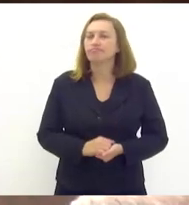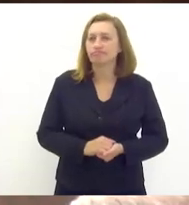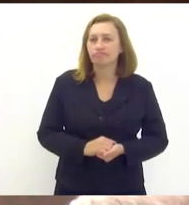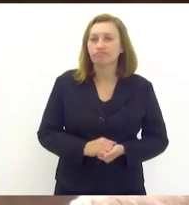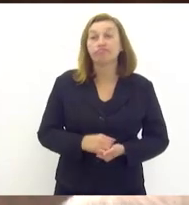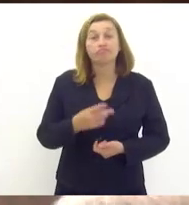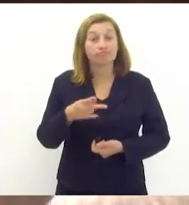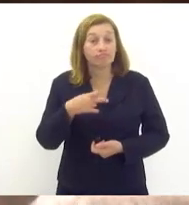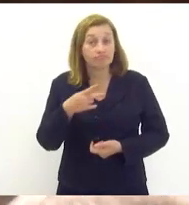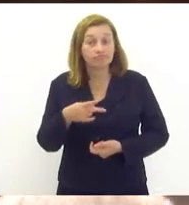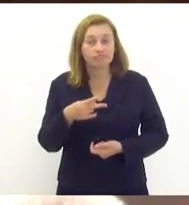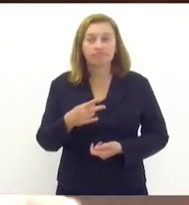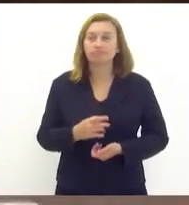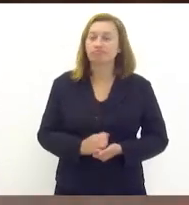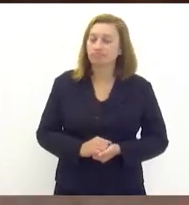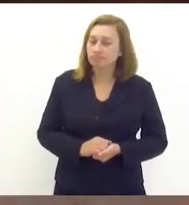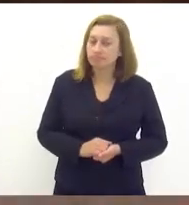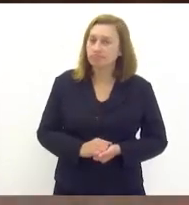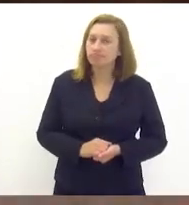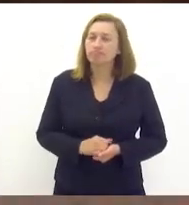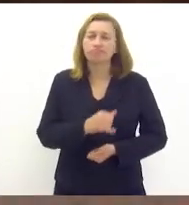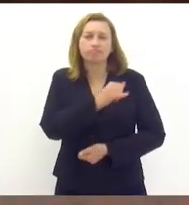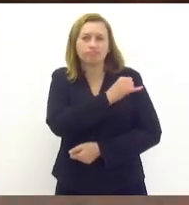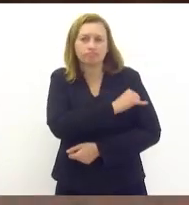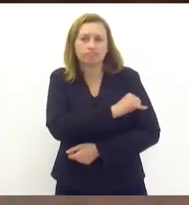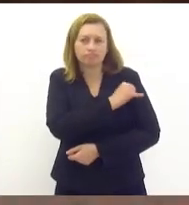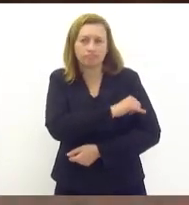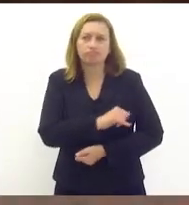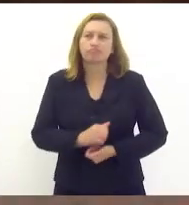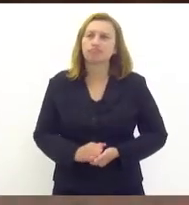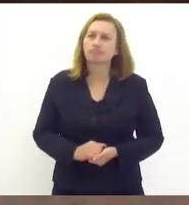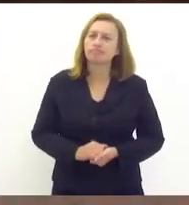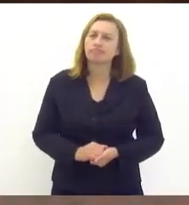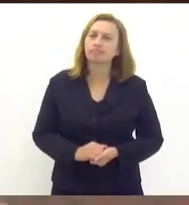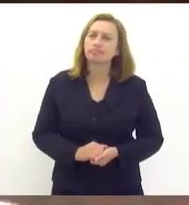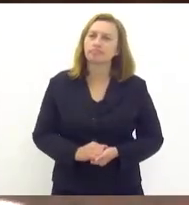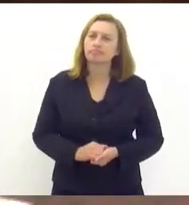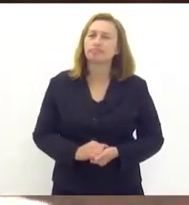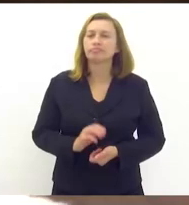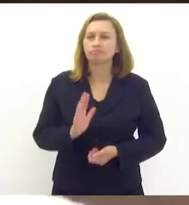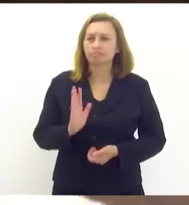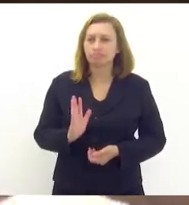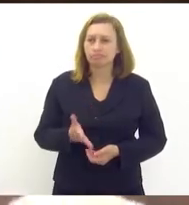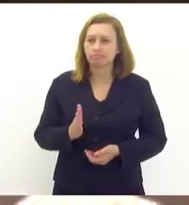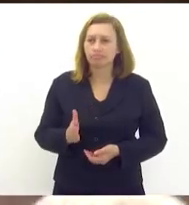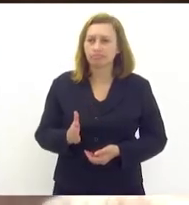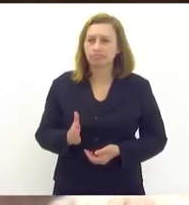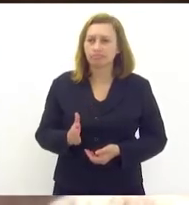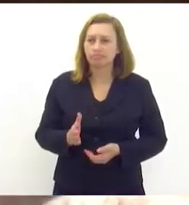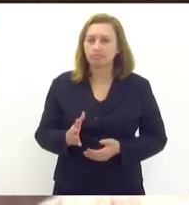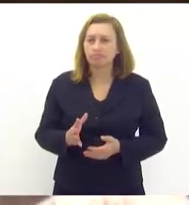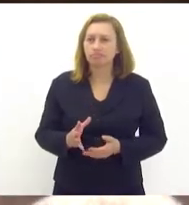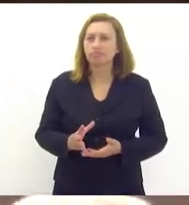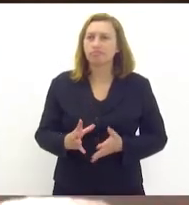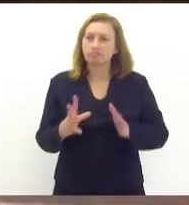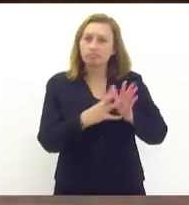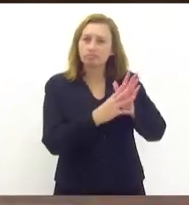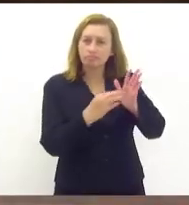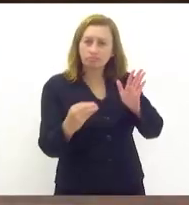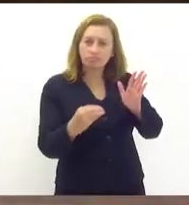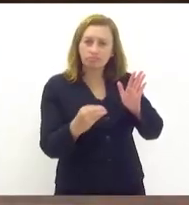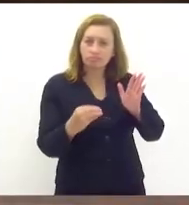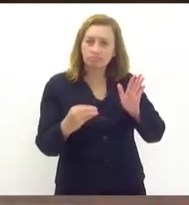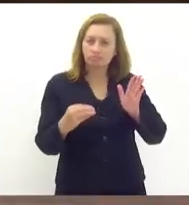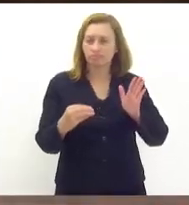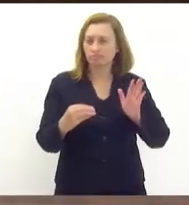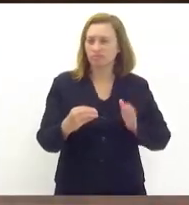a gente fala o tanto que o Rio de Janeiro já foi aí a Hollywood brasileira mas a gente tem